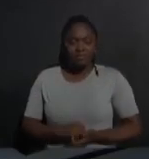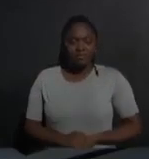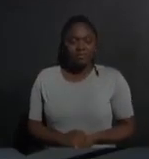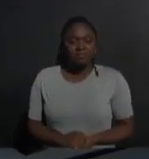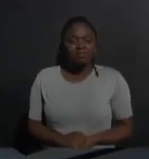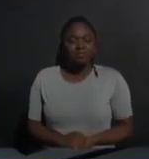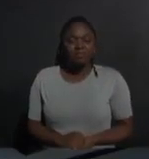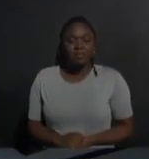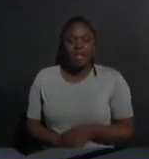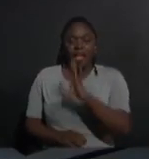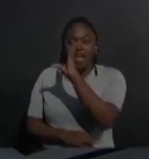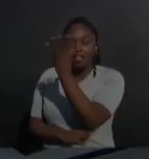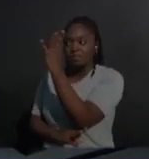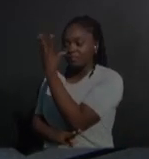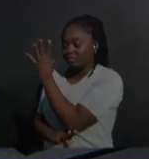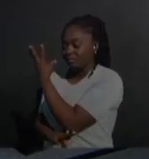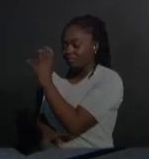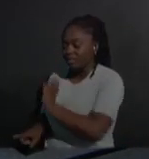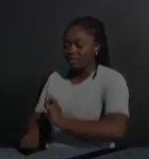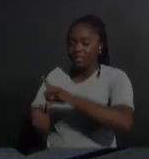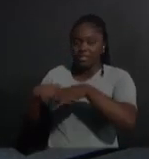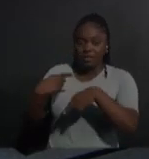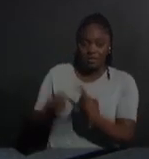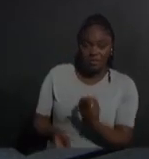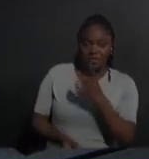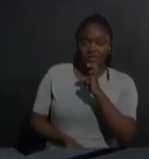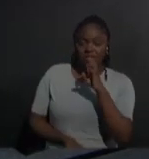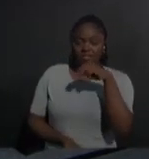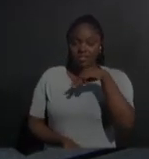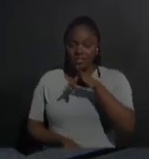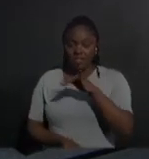é as plantas, depois a Emily e o Davi.